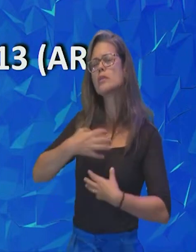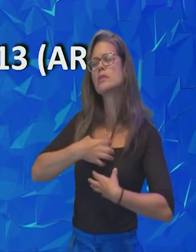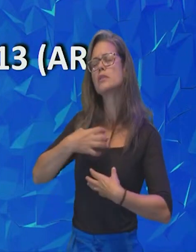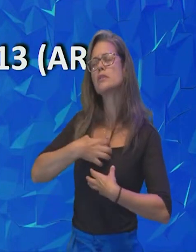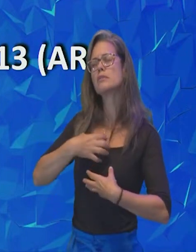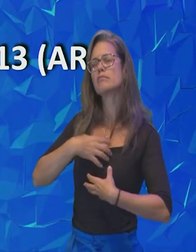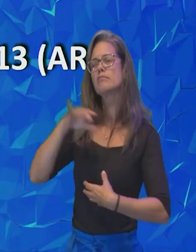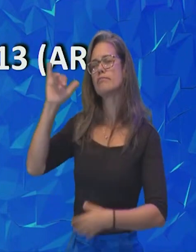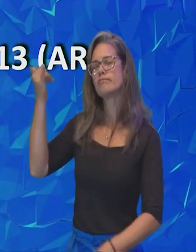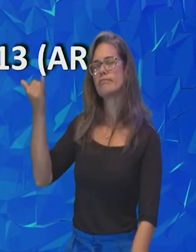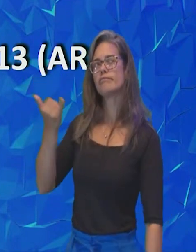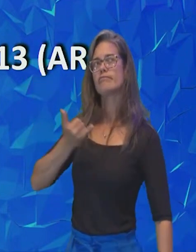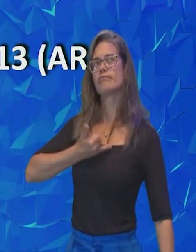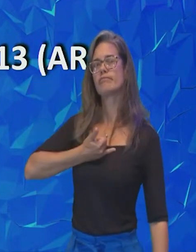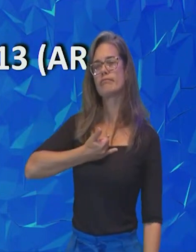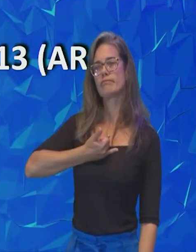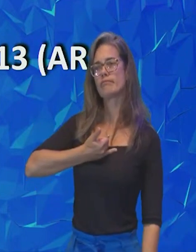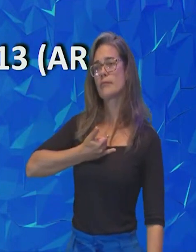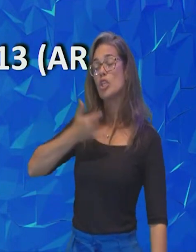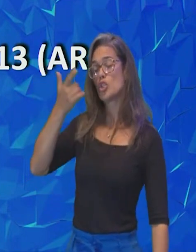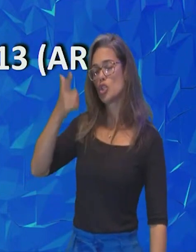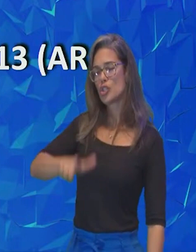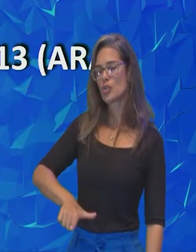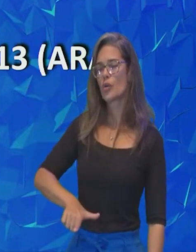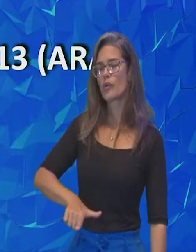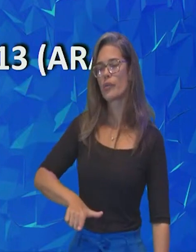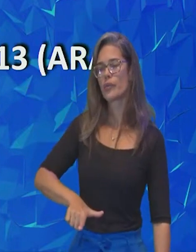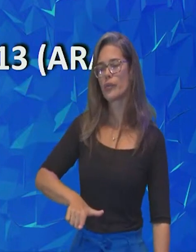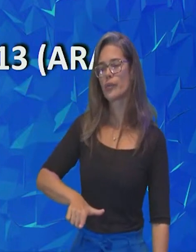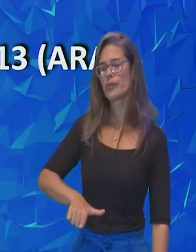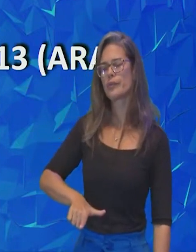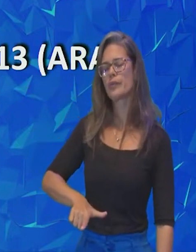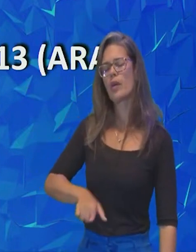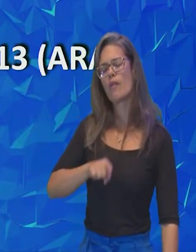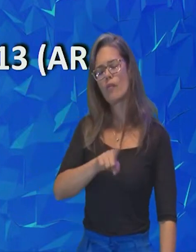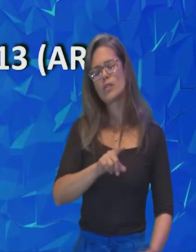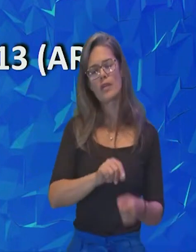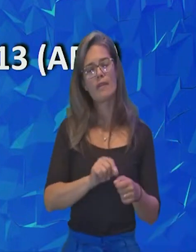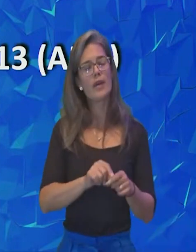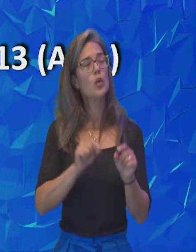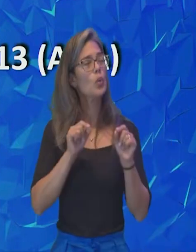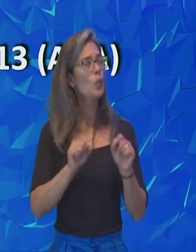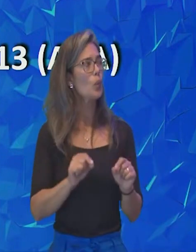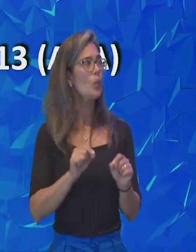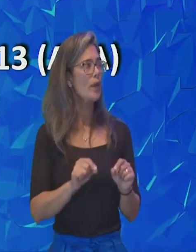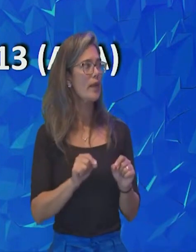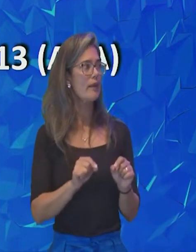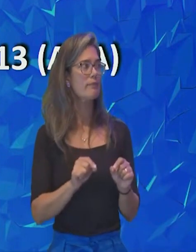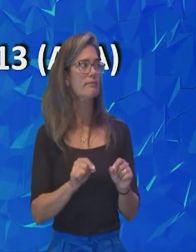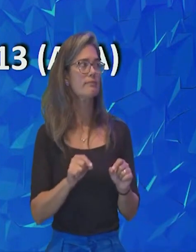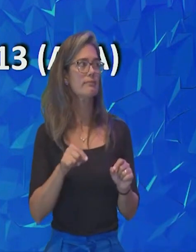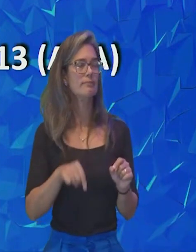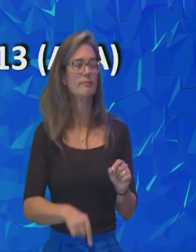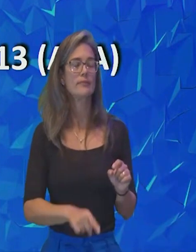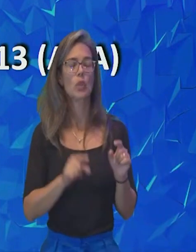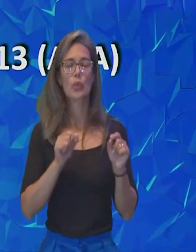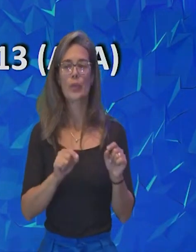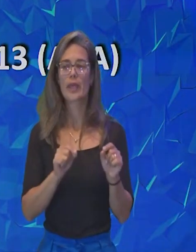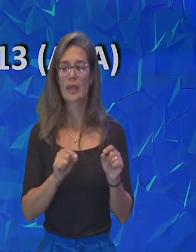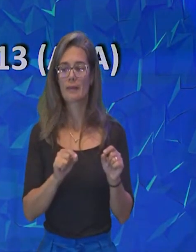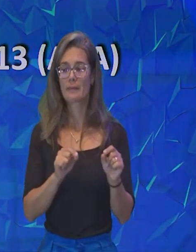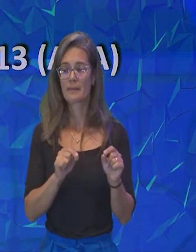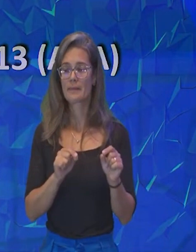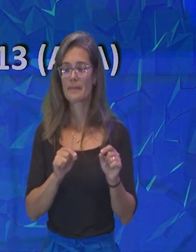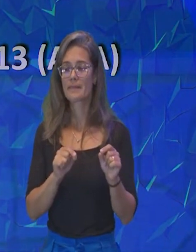vejam só. Eis que veio uma voz e lhe disse: que fazes aqui, Elias? O que